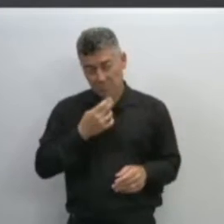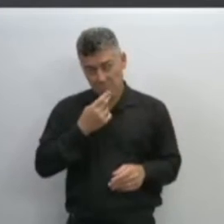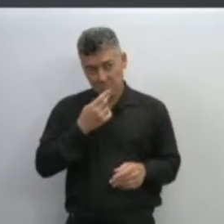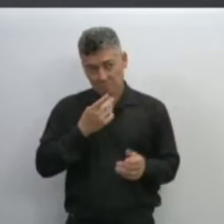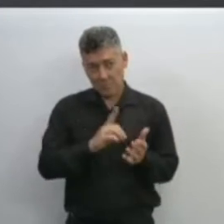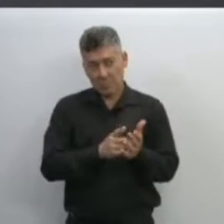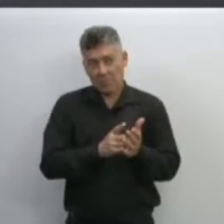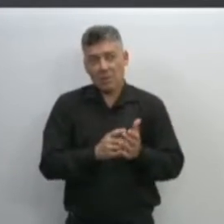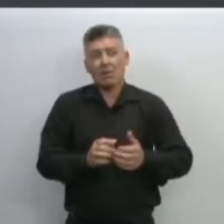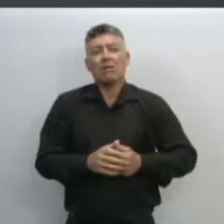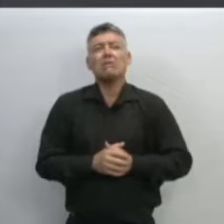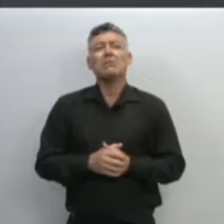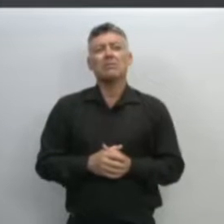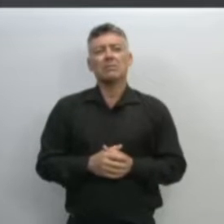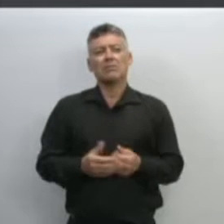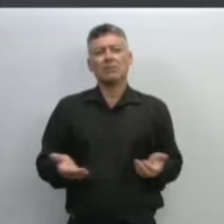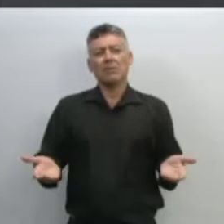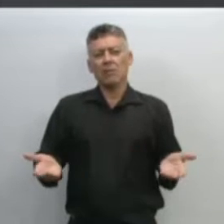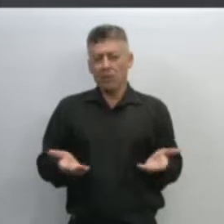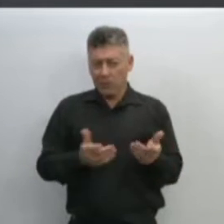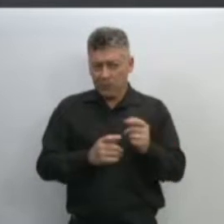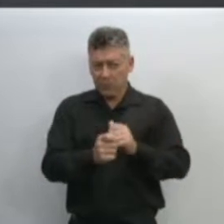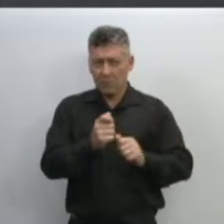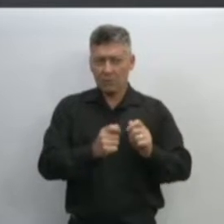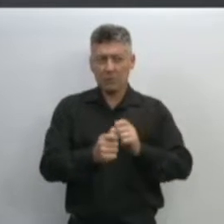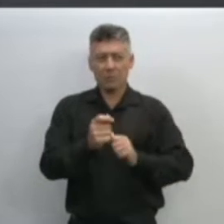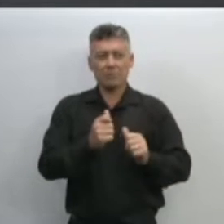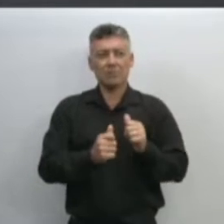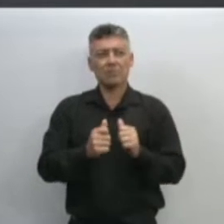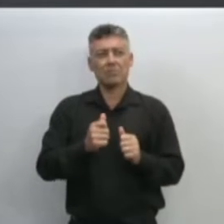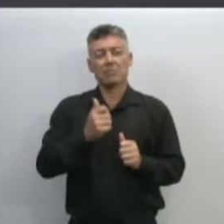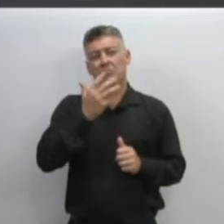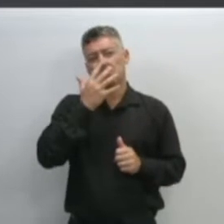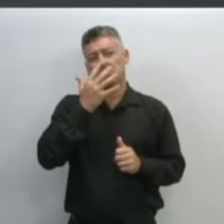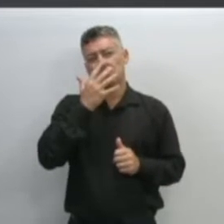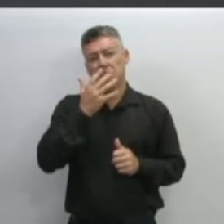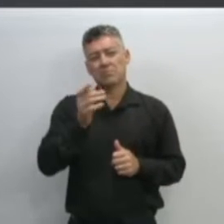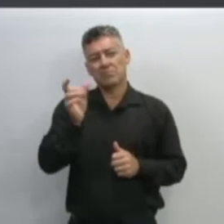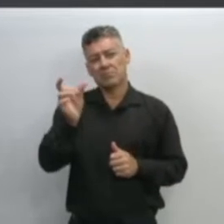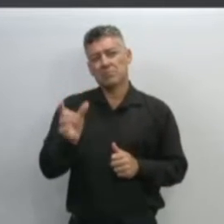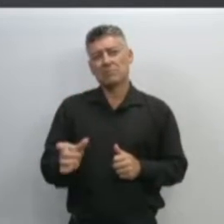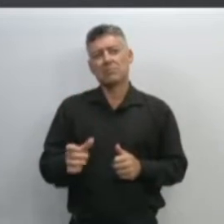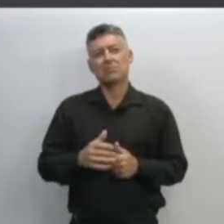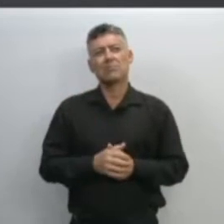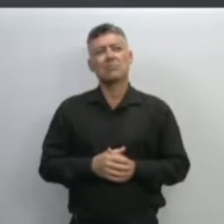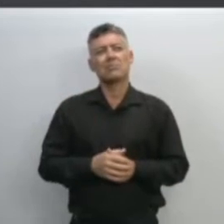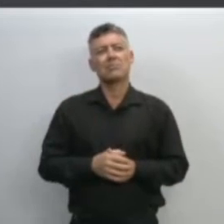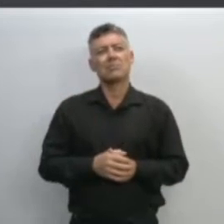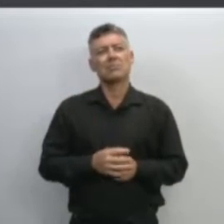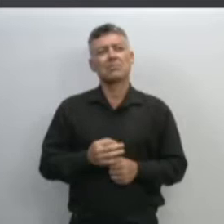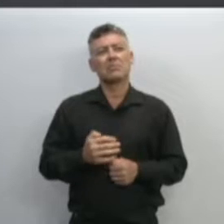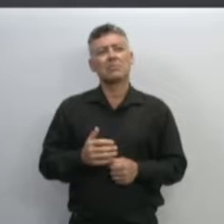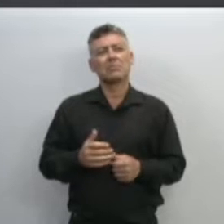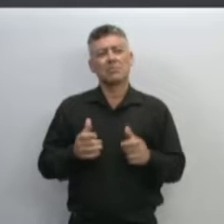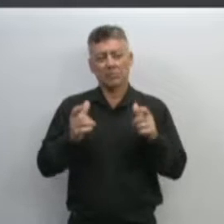Alecrim é de uma pujança econômica impressionante. O Alecrim é quem